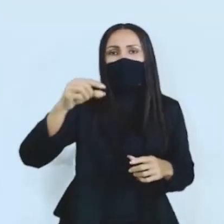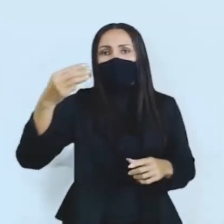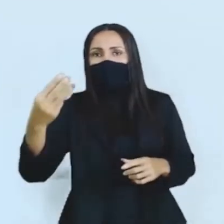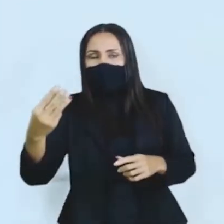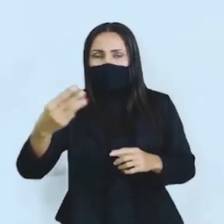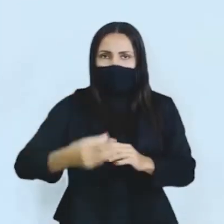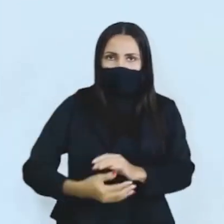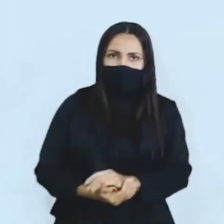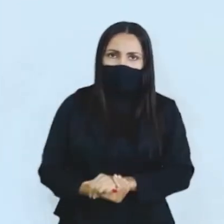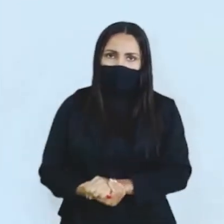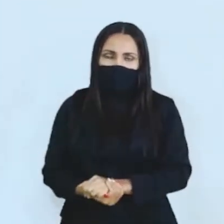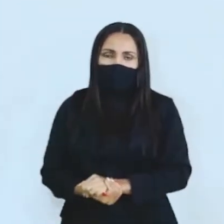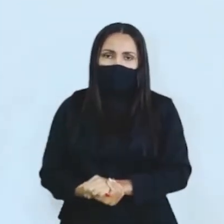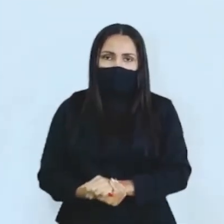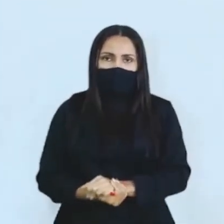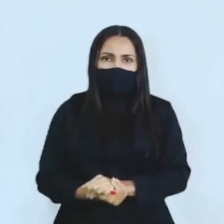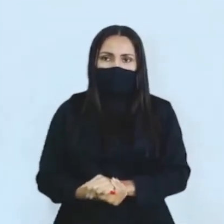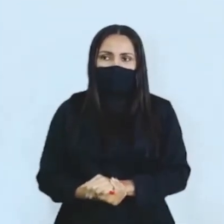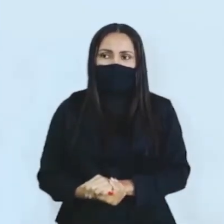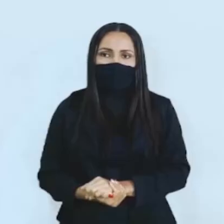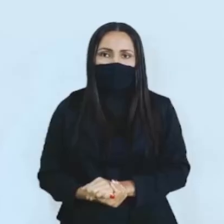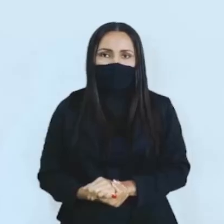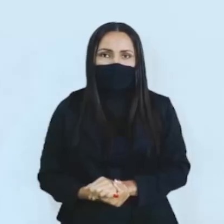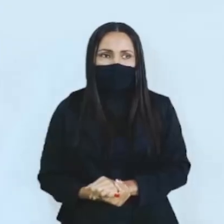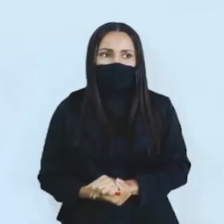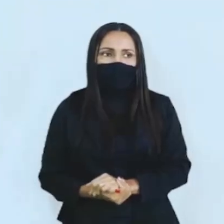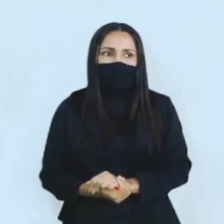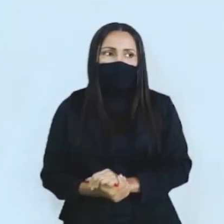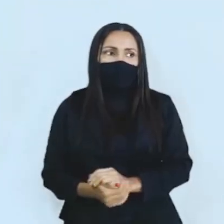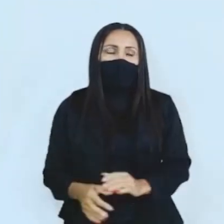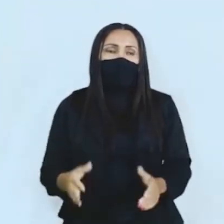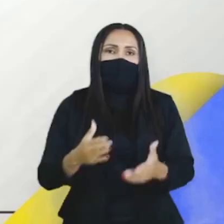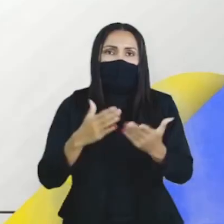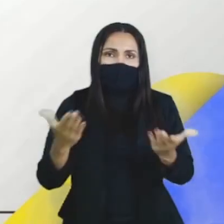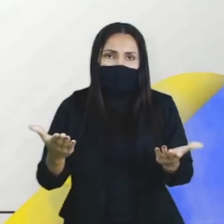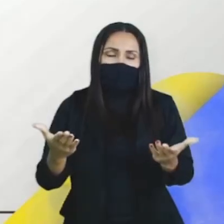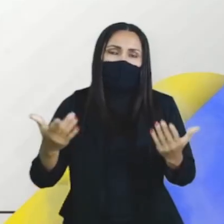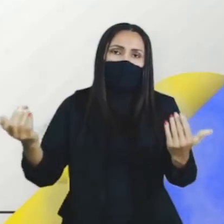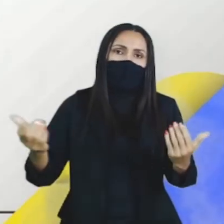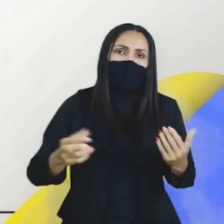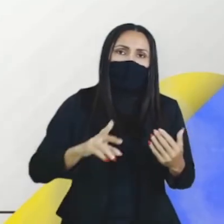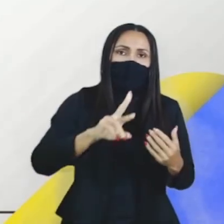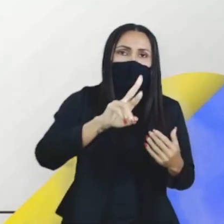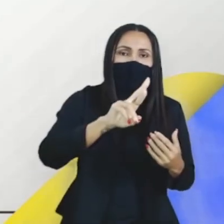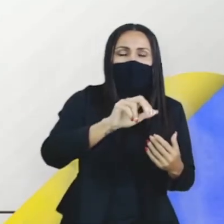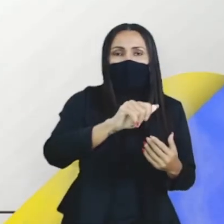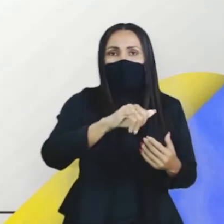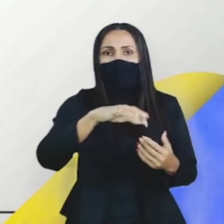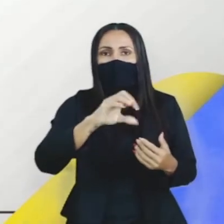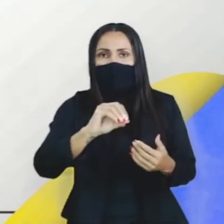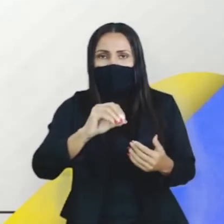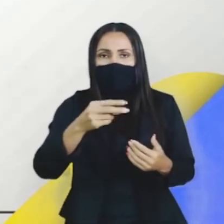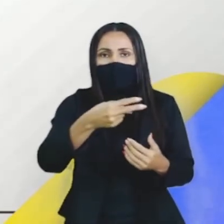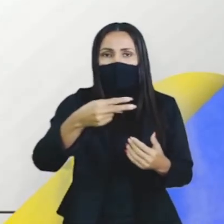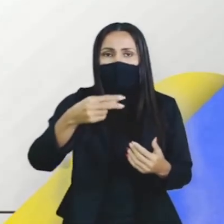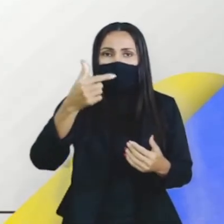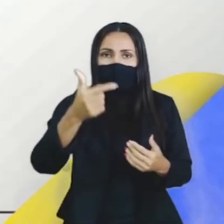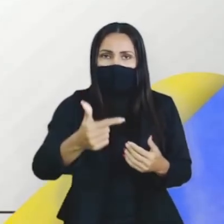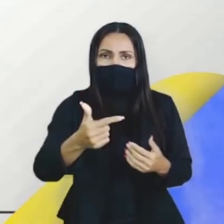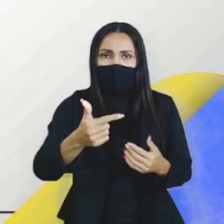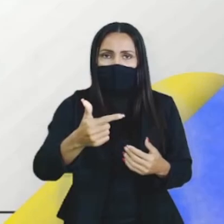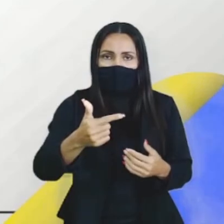vai multiplicar 10 por 0,3. Neste caso, eu coloquei como raio sendo 2. Então, você vai multiplicar 2